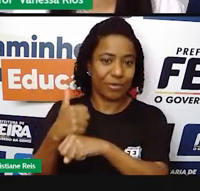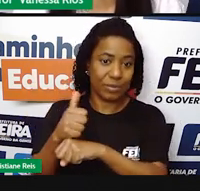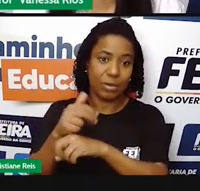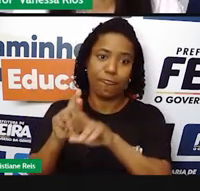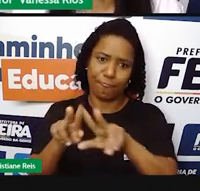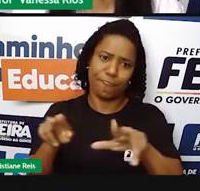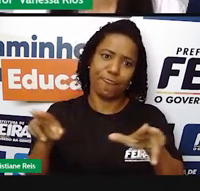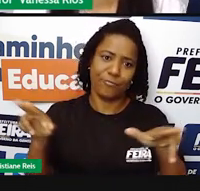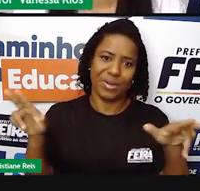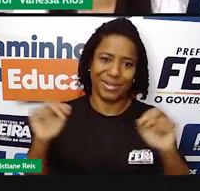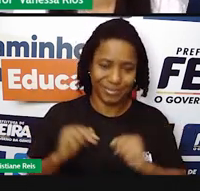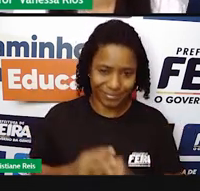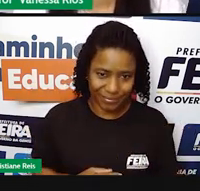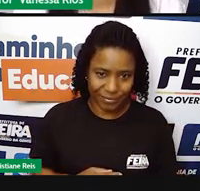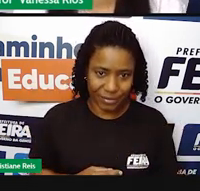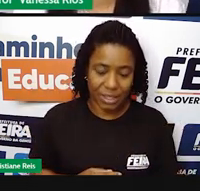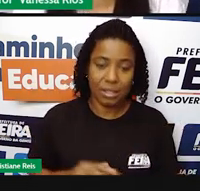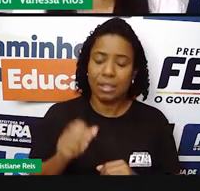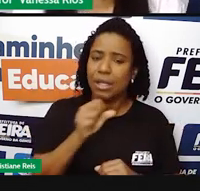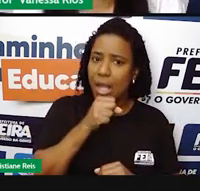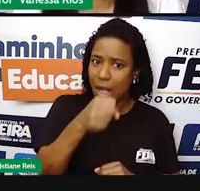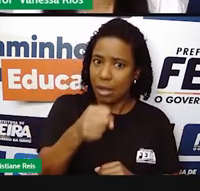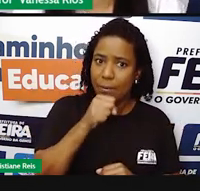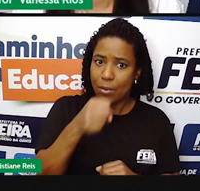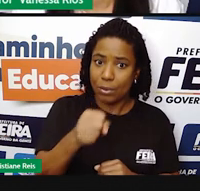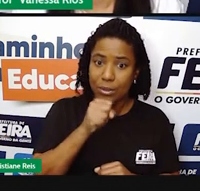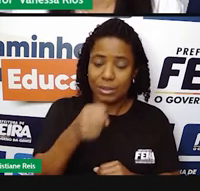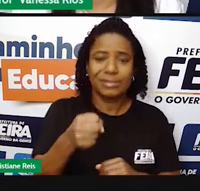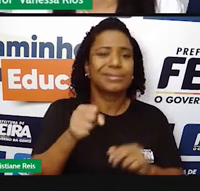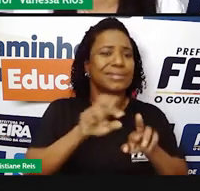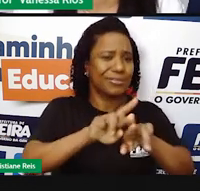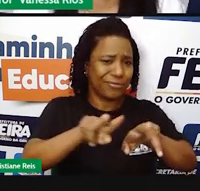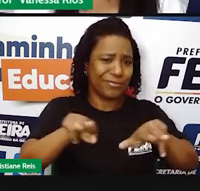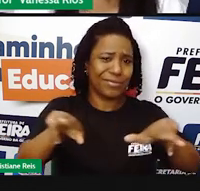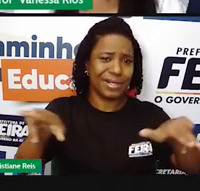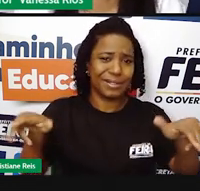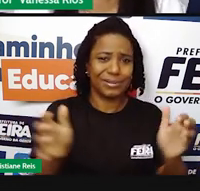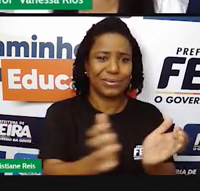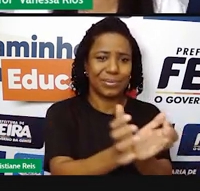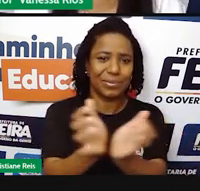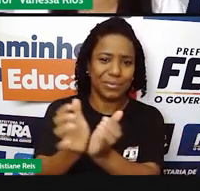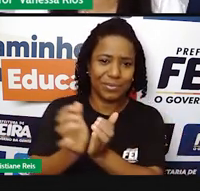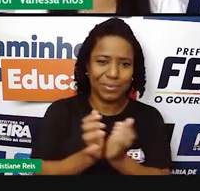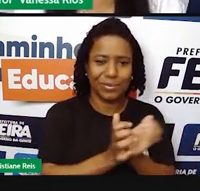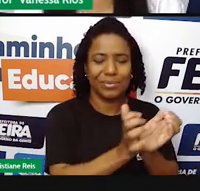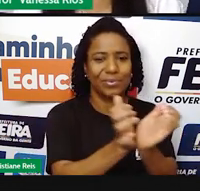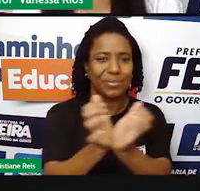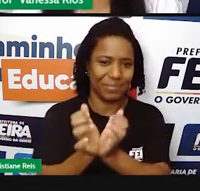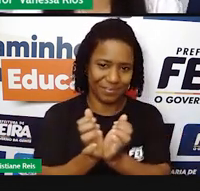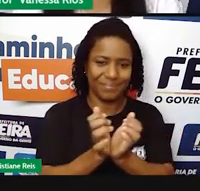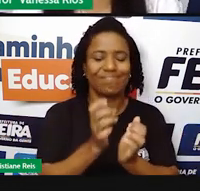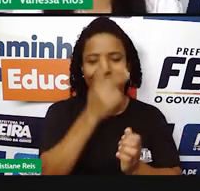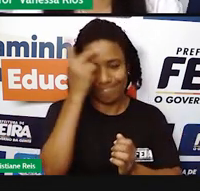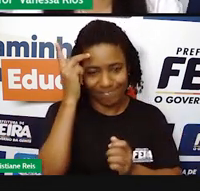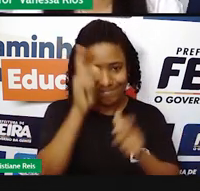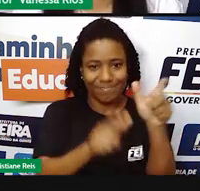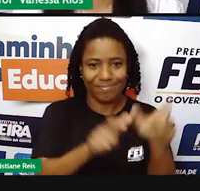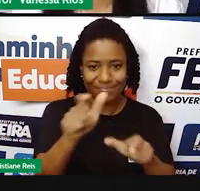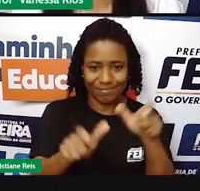reportagens atendendo aos mais diversos públicos a quem tiver interesse em ler por determinado